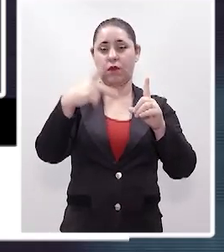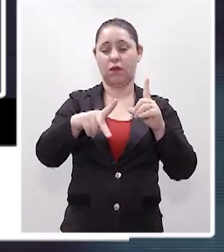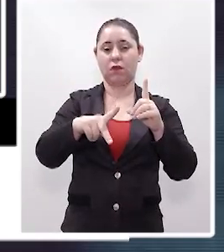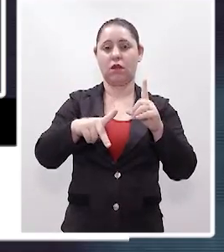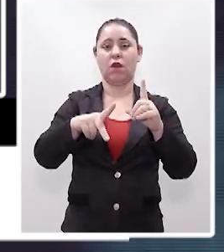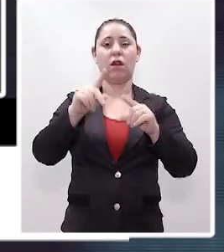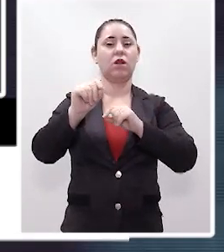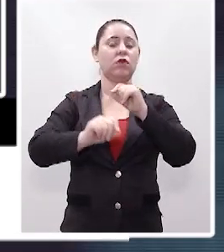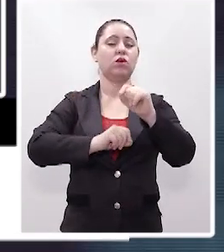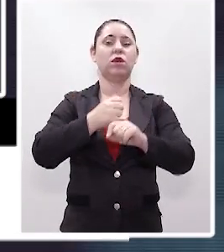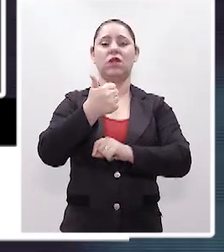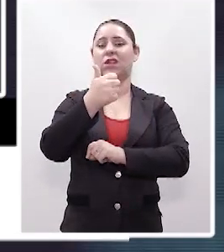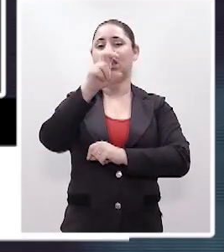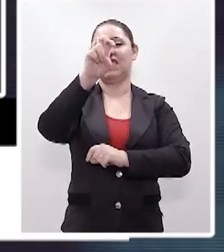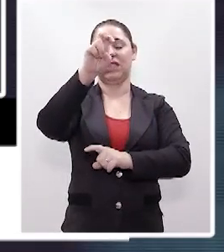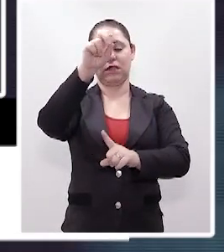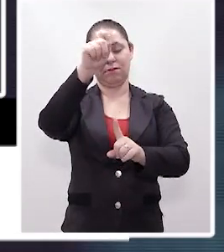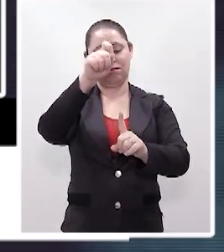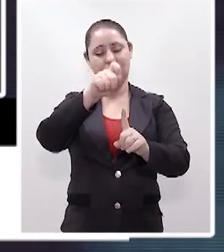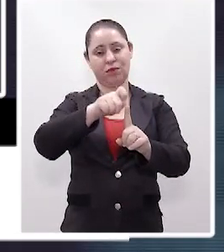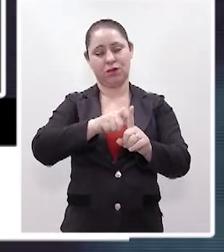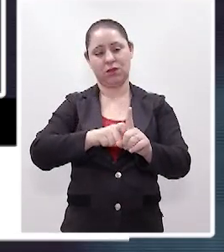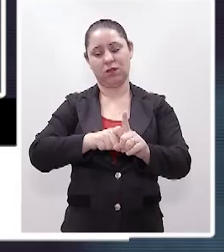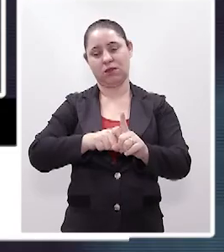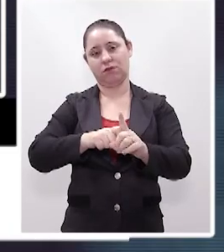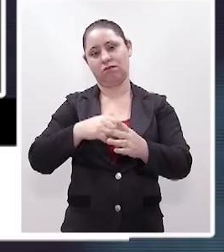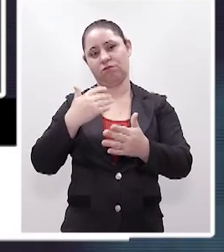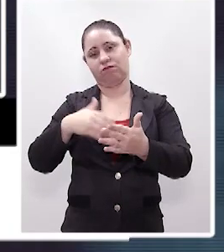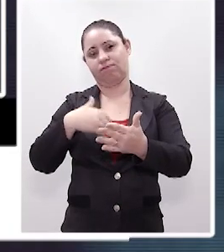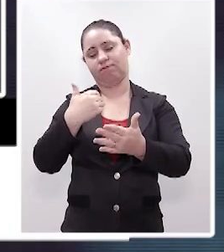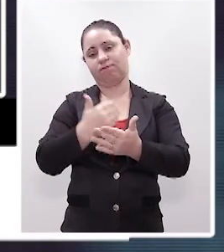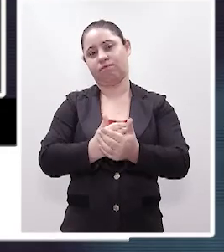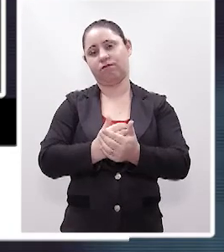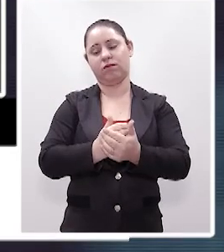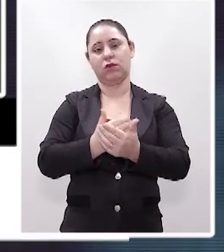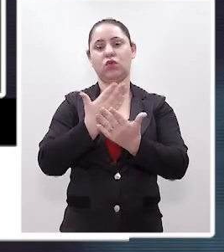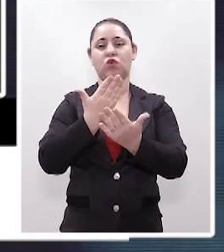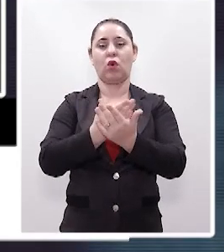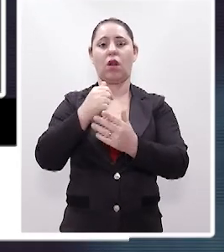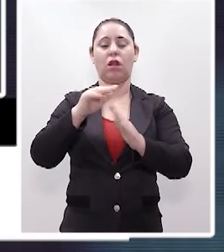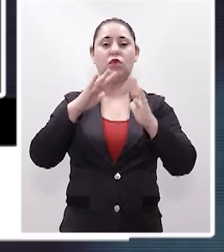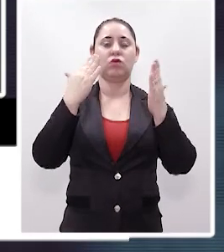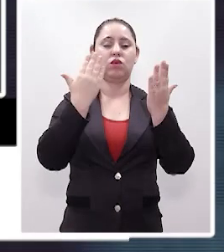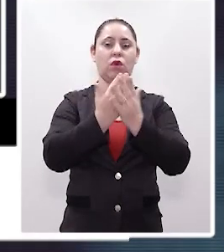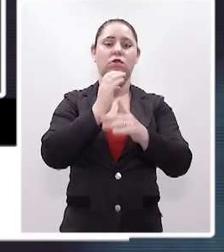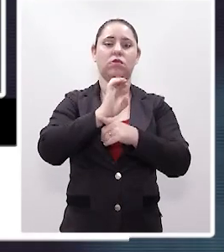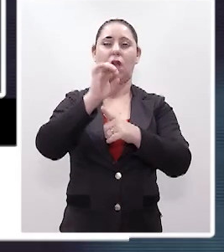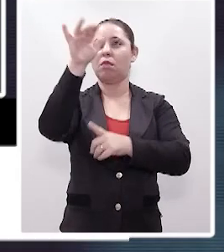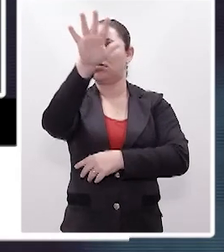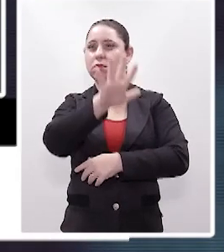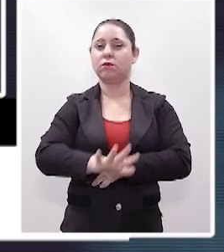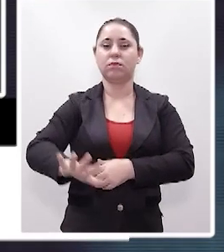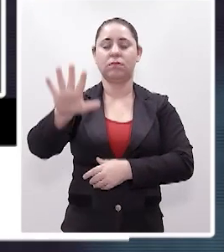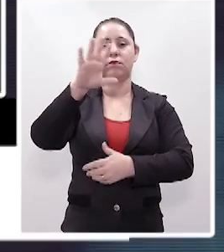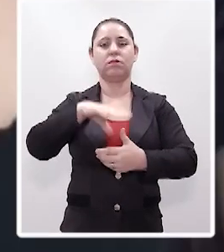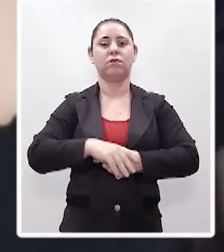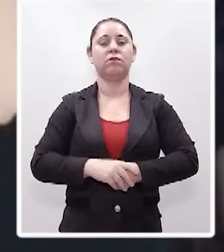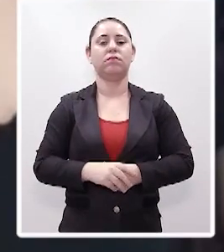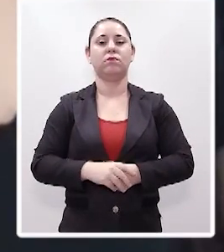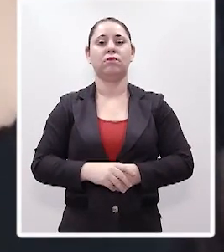dela, esses 15 meses aí de educação virtualizada, não só em Mato Grosso do Sul, mas em todo o Brasil. Vamos